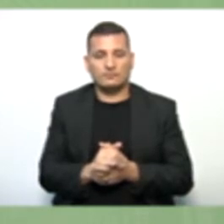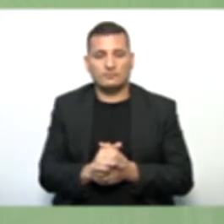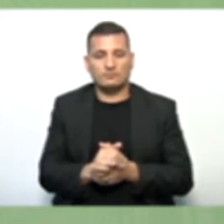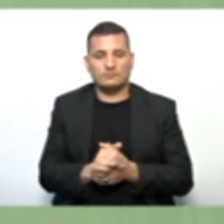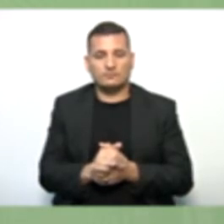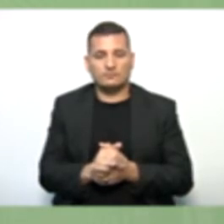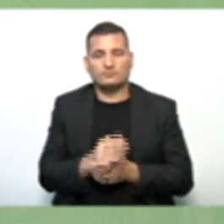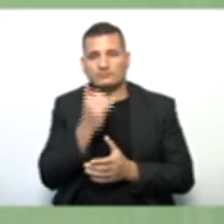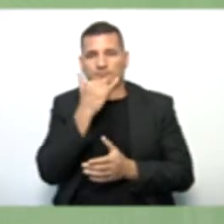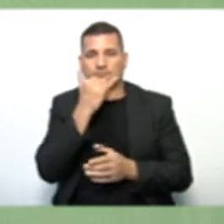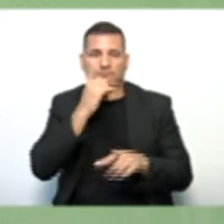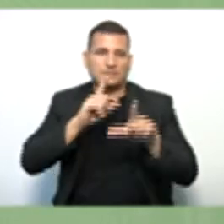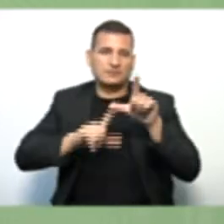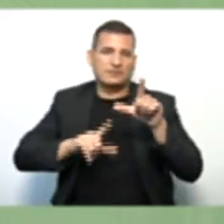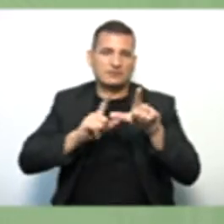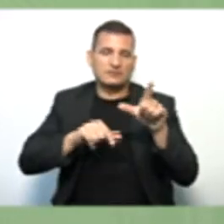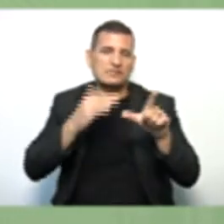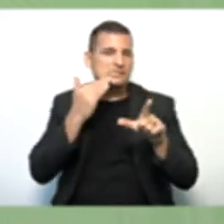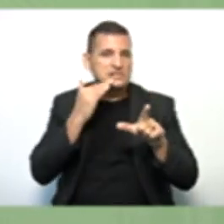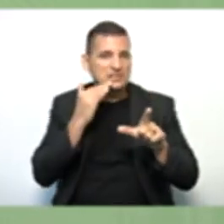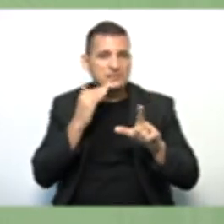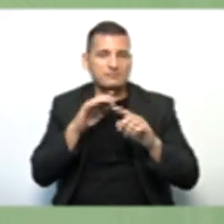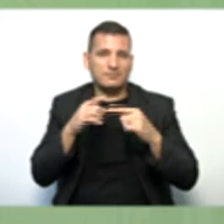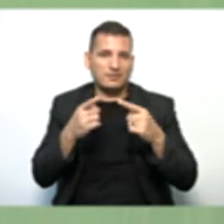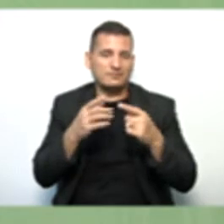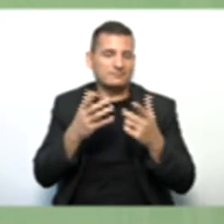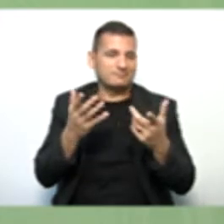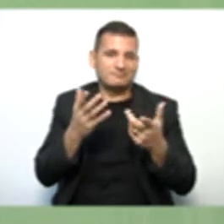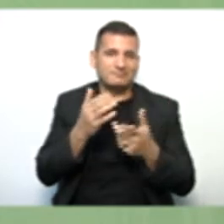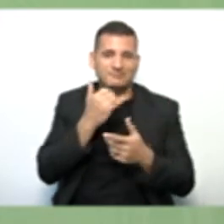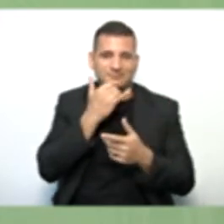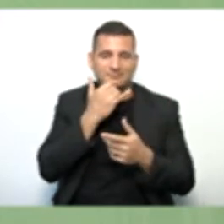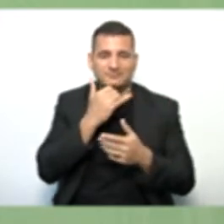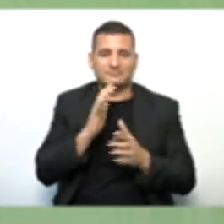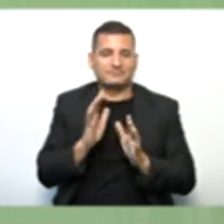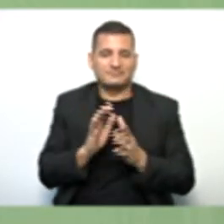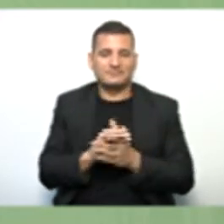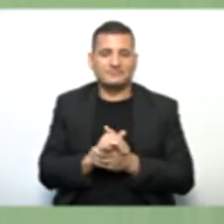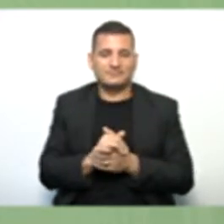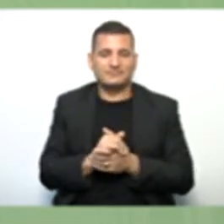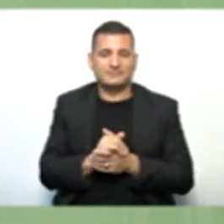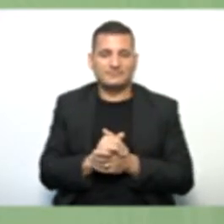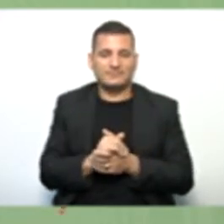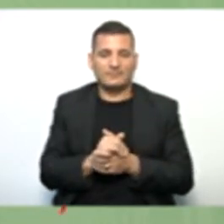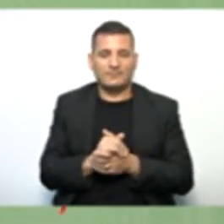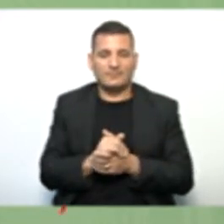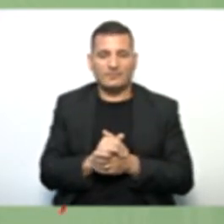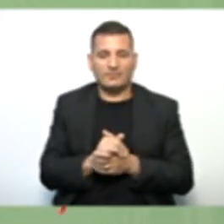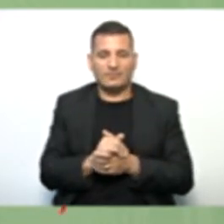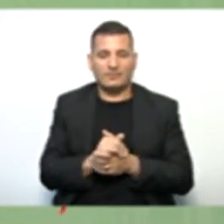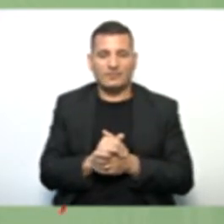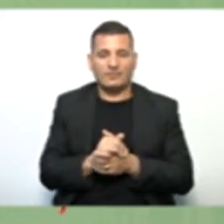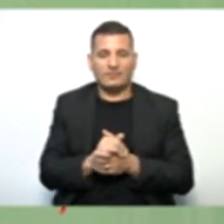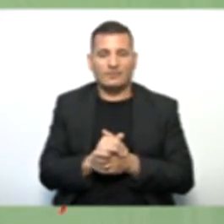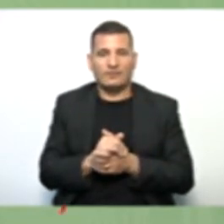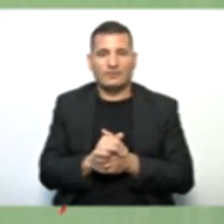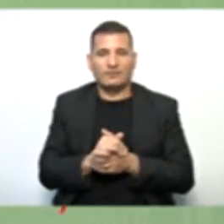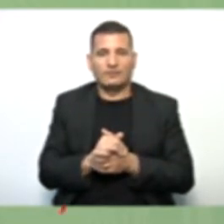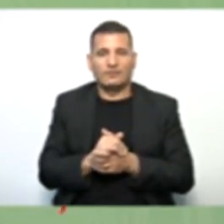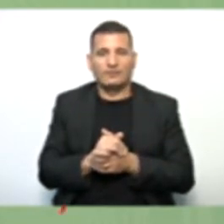Eu escrevo feio assim mesmo, tá, gente? Mas considera aí que a coisa você escreve direito no Python, tá? Print soma. Diga,